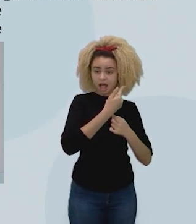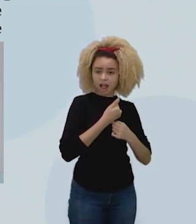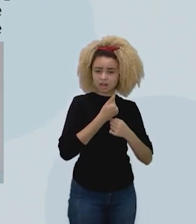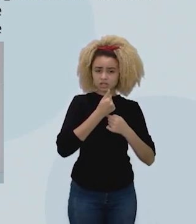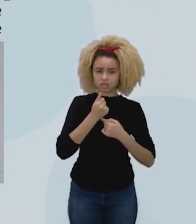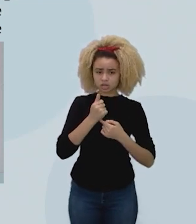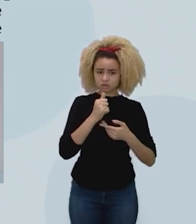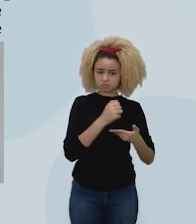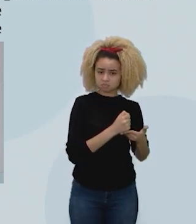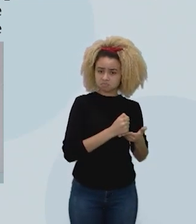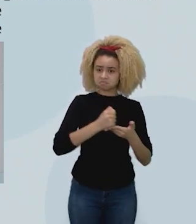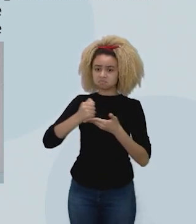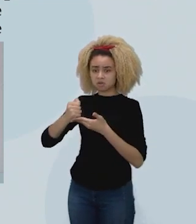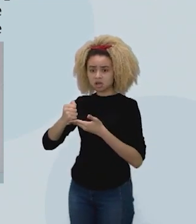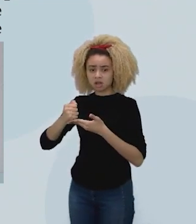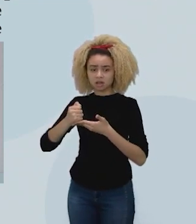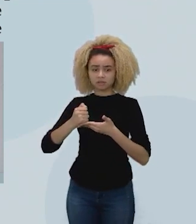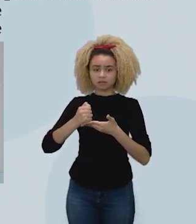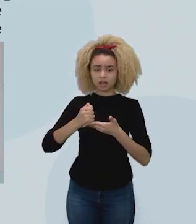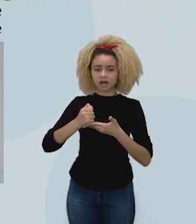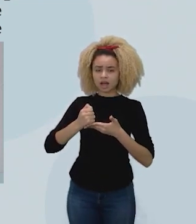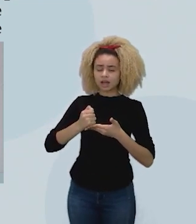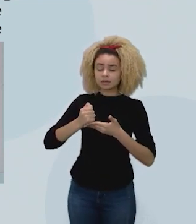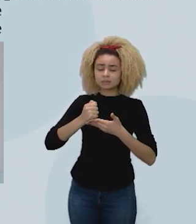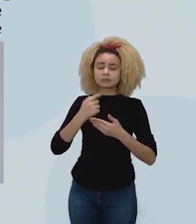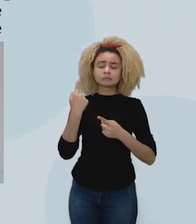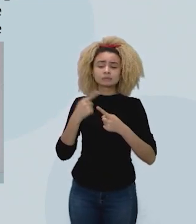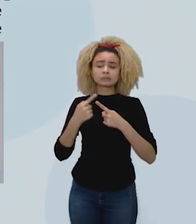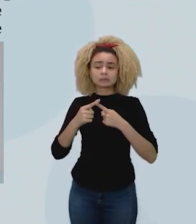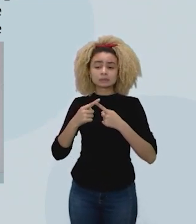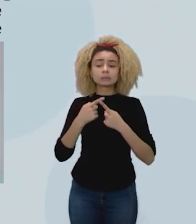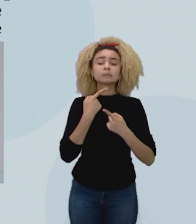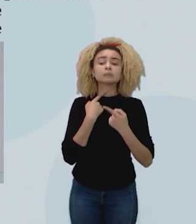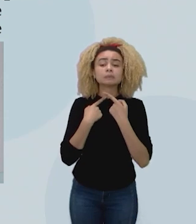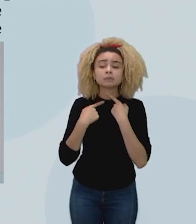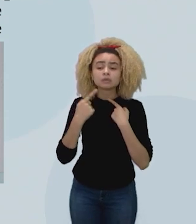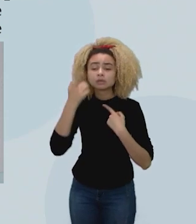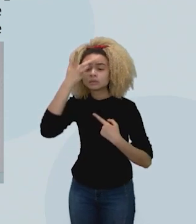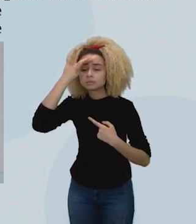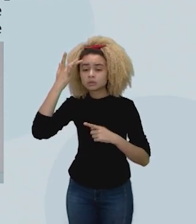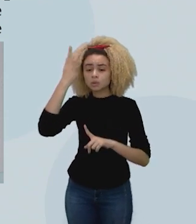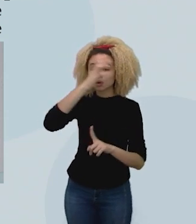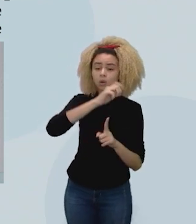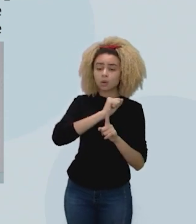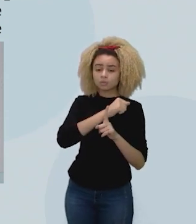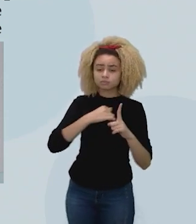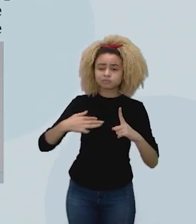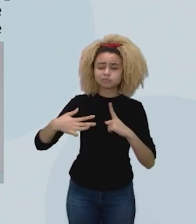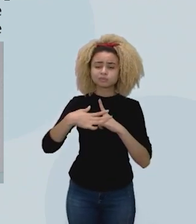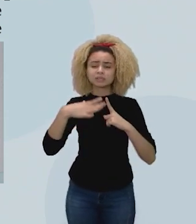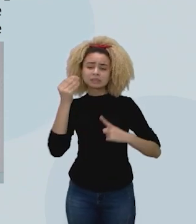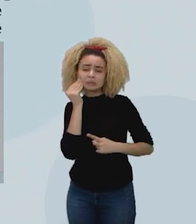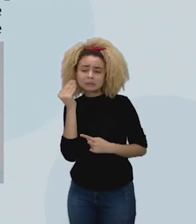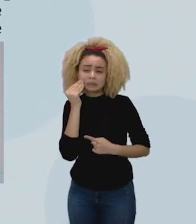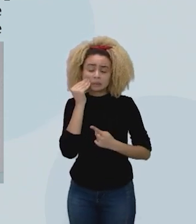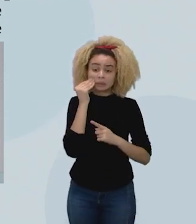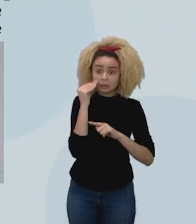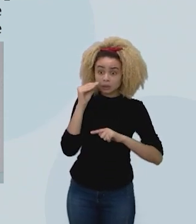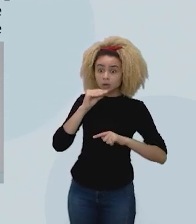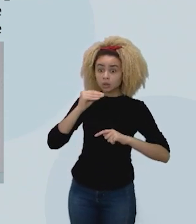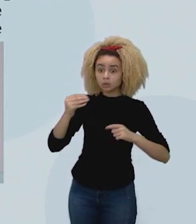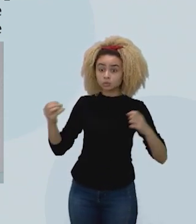anseios sociais, às vezes encontram os anseios sociais. Justamente por quê? Buscando, né, aí mudanças, inovações nos